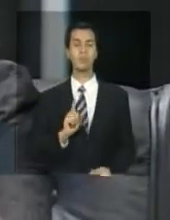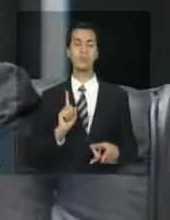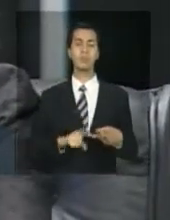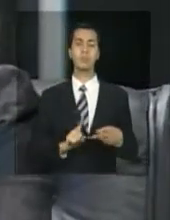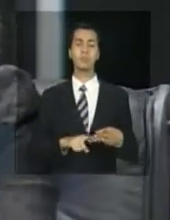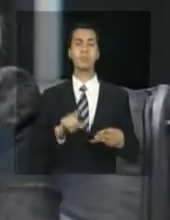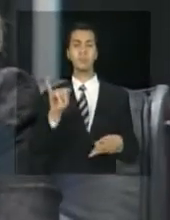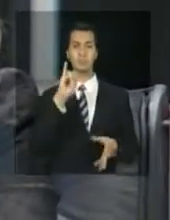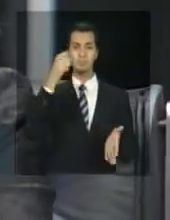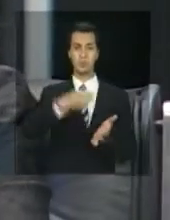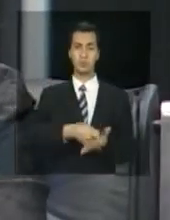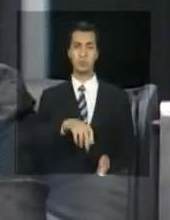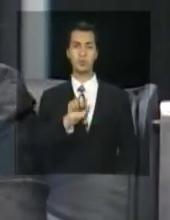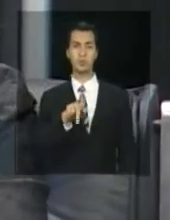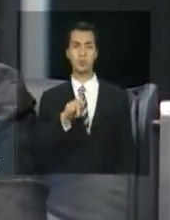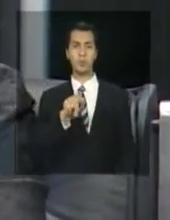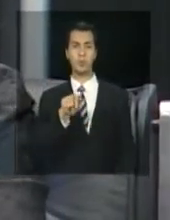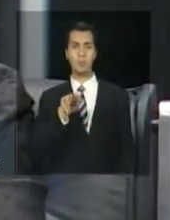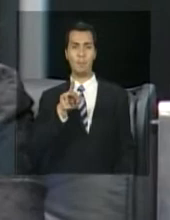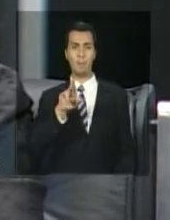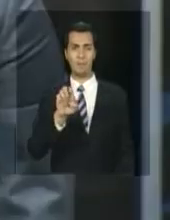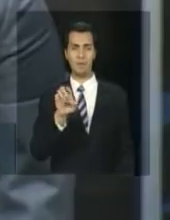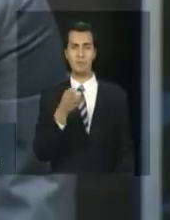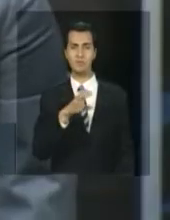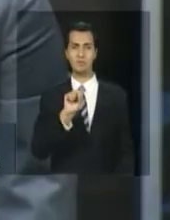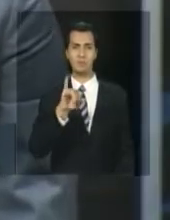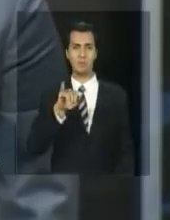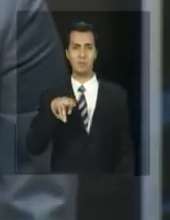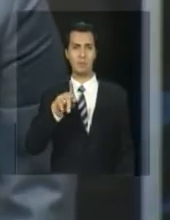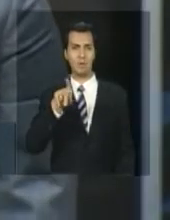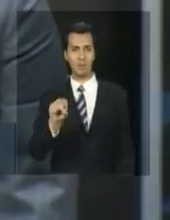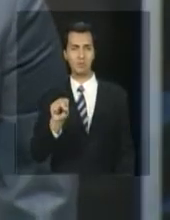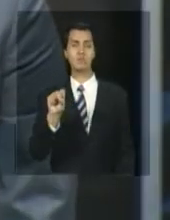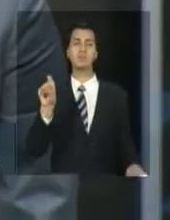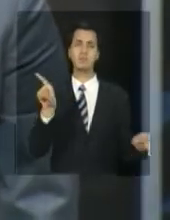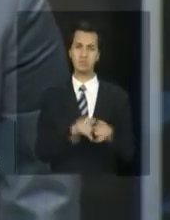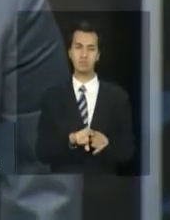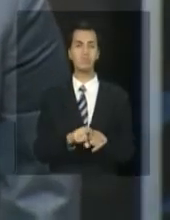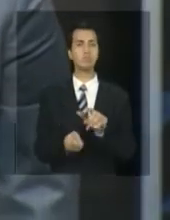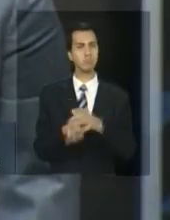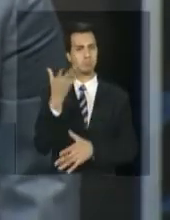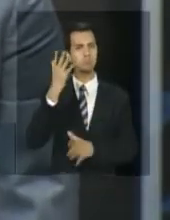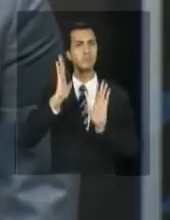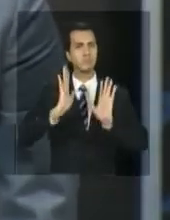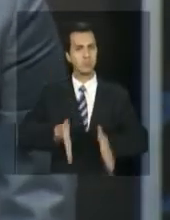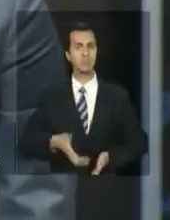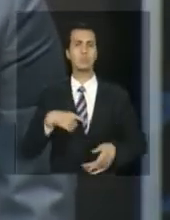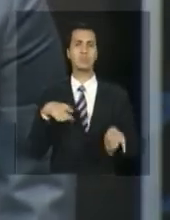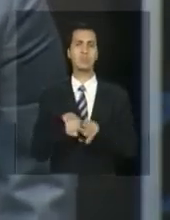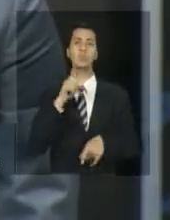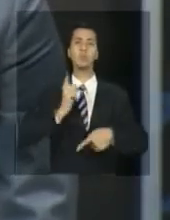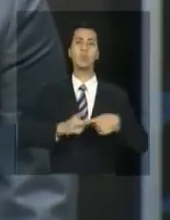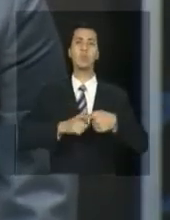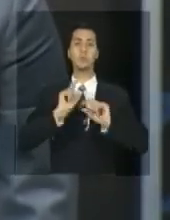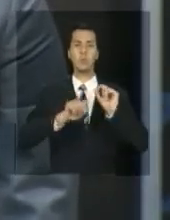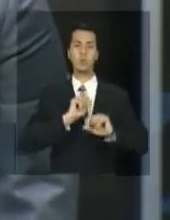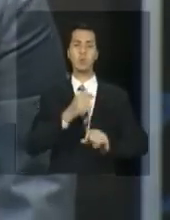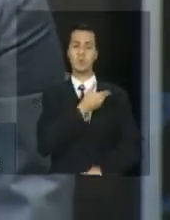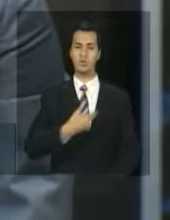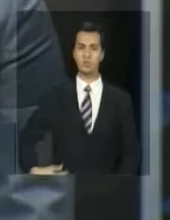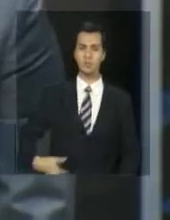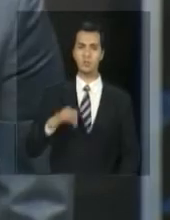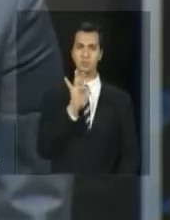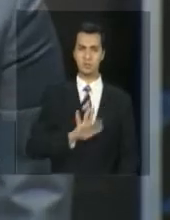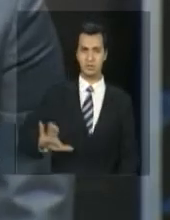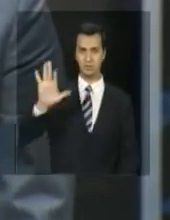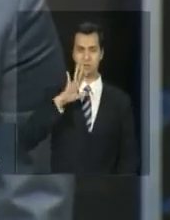Super Simples, fruto da atuação célere e cooperativa do Executivo e